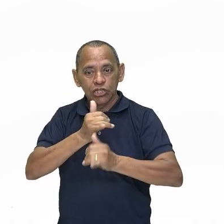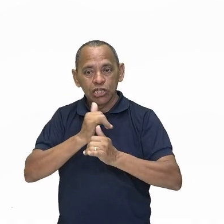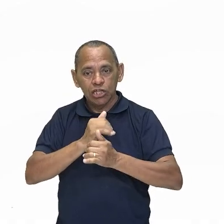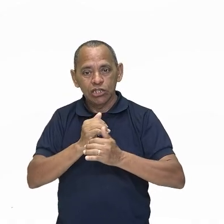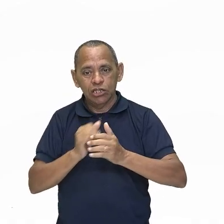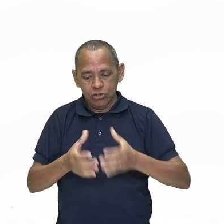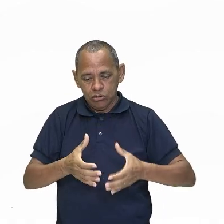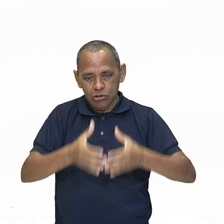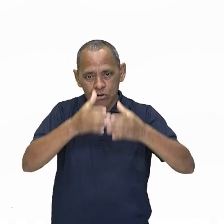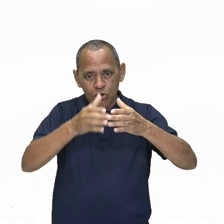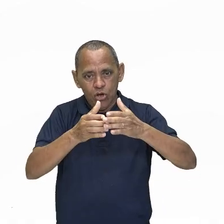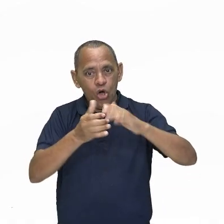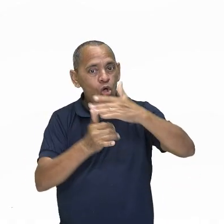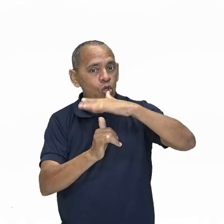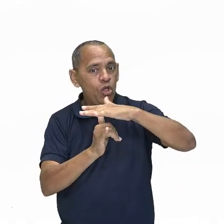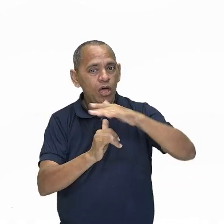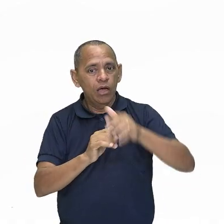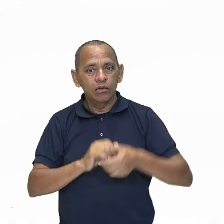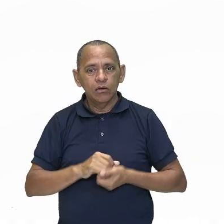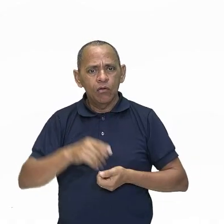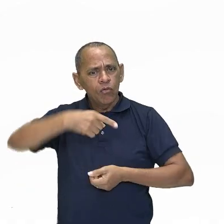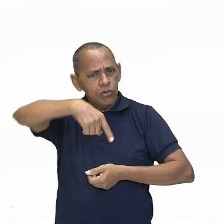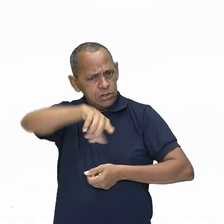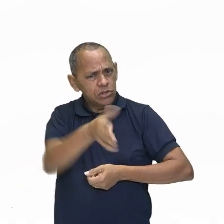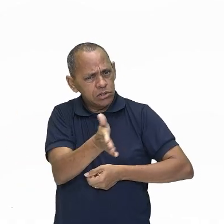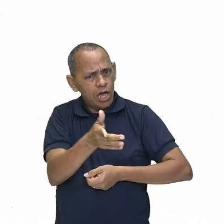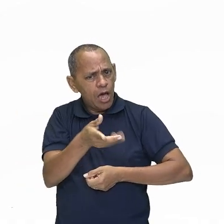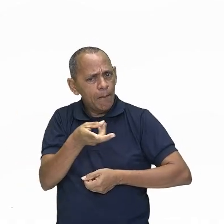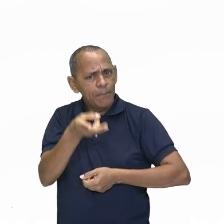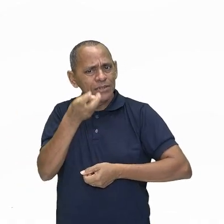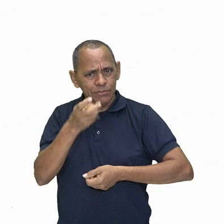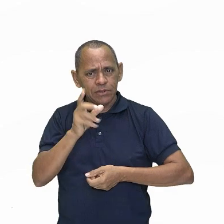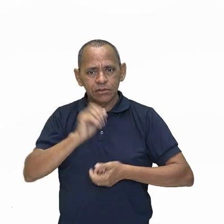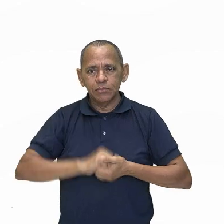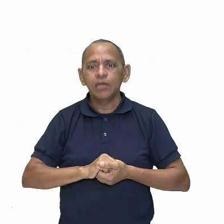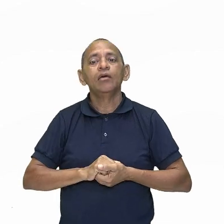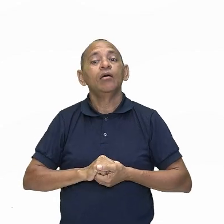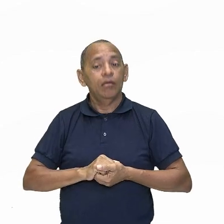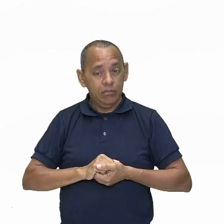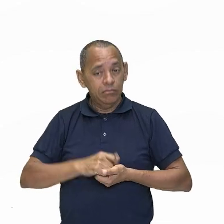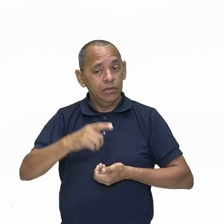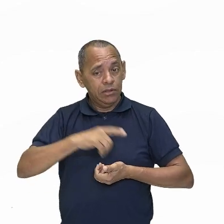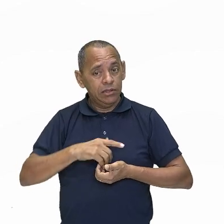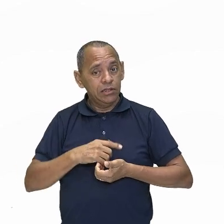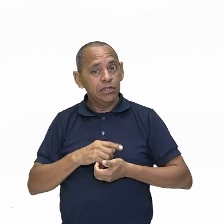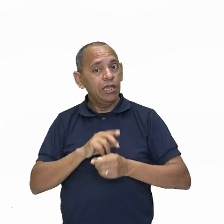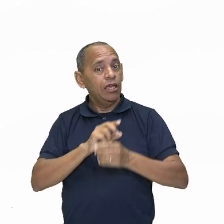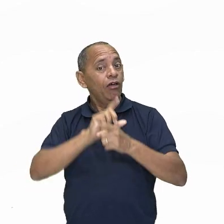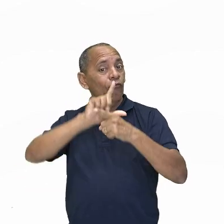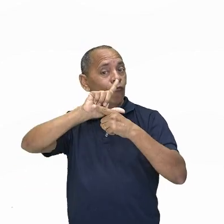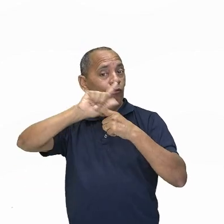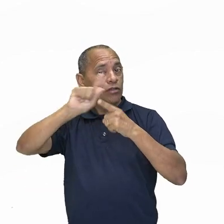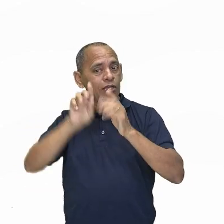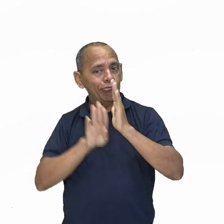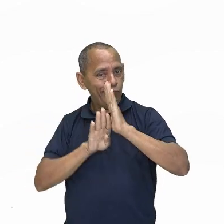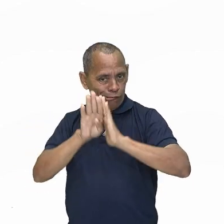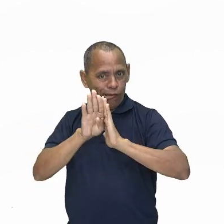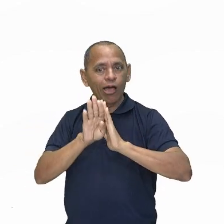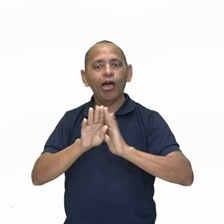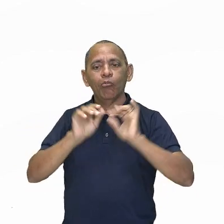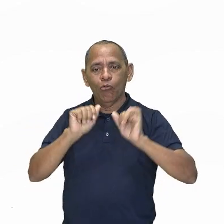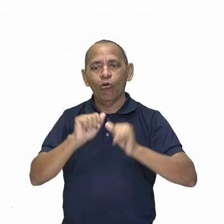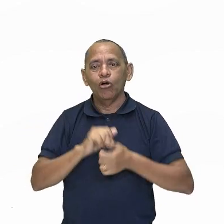você já deve ter percebido, ele pode apresentar algumas vantagens que a tornam uma